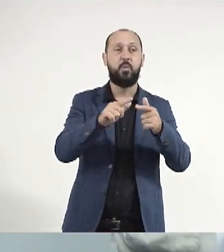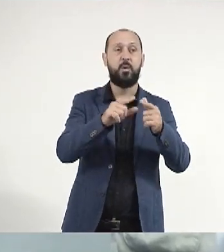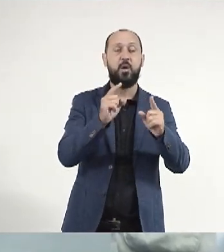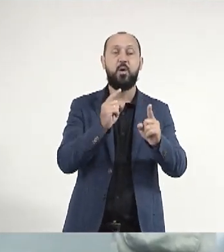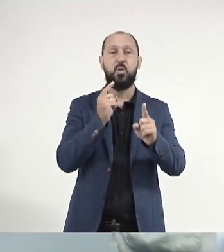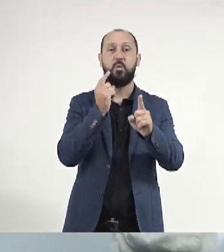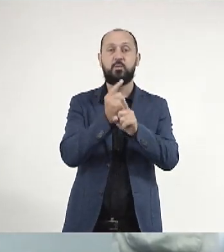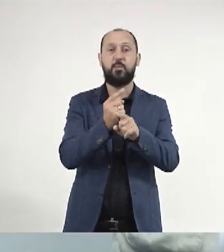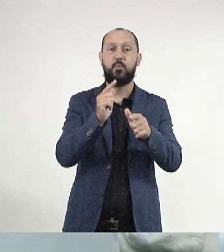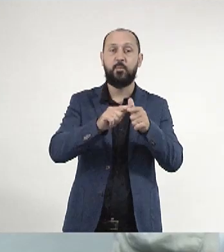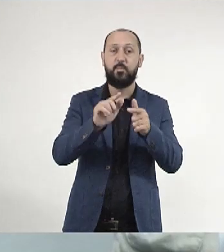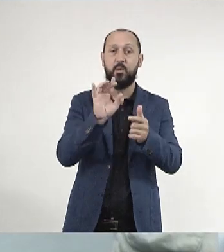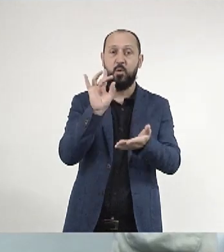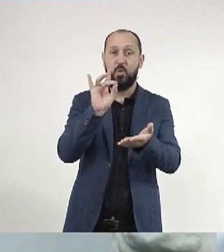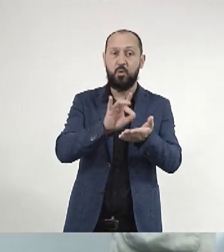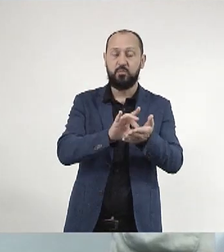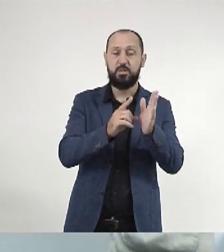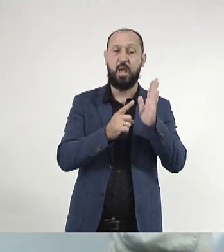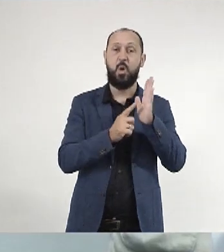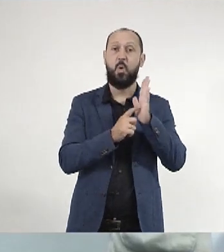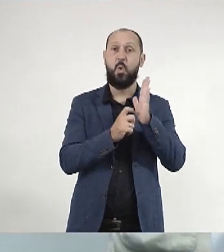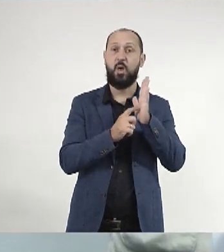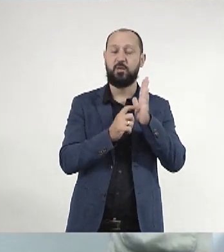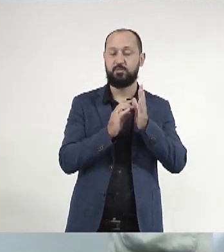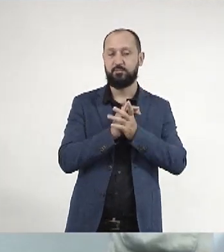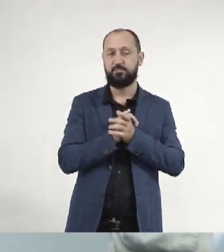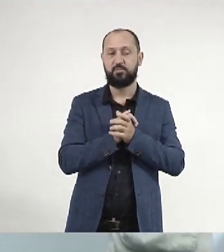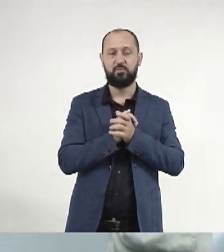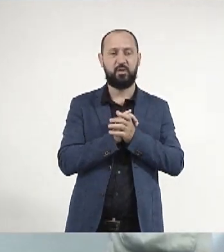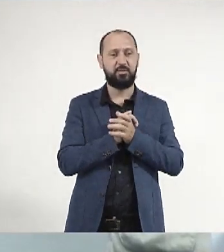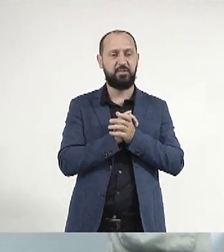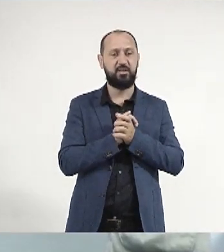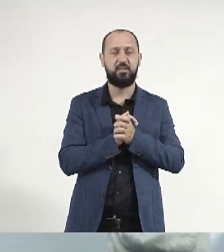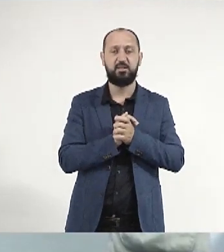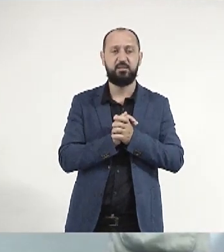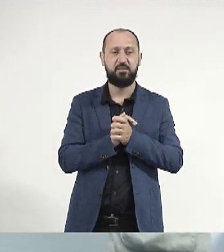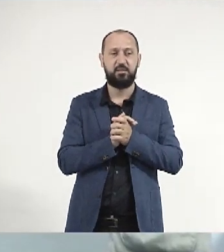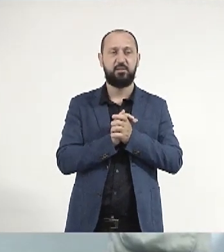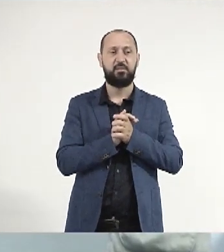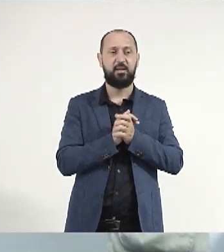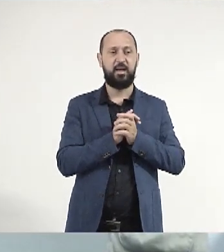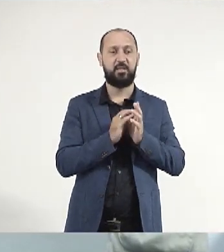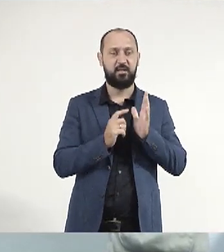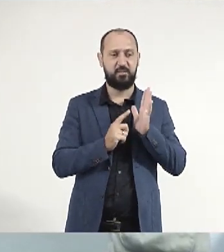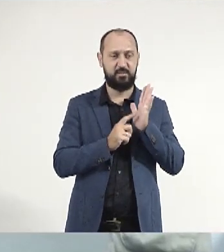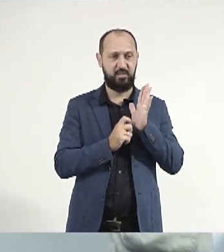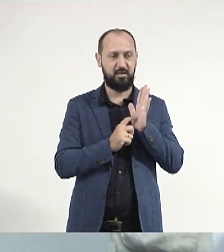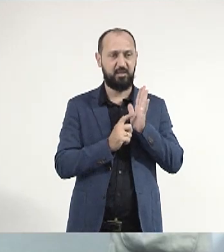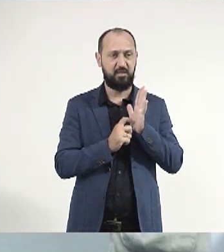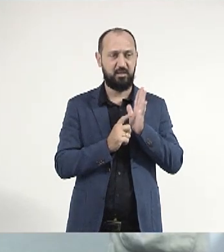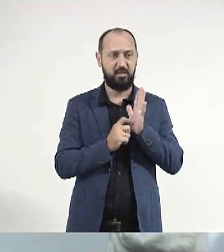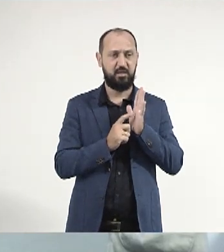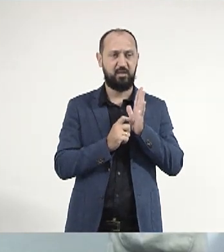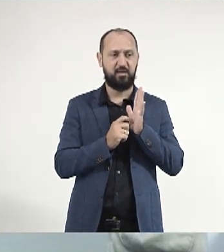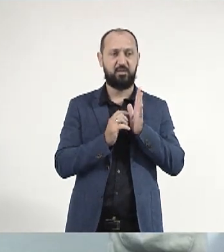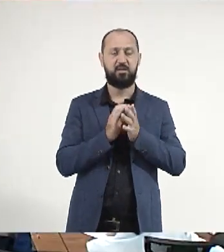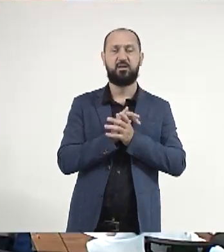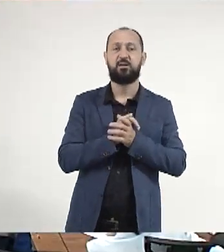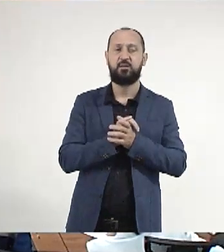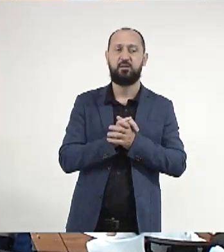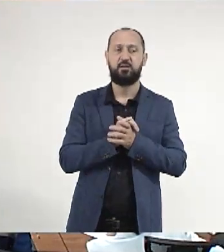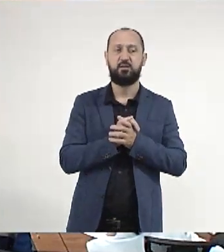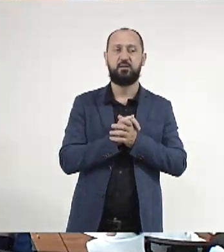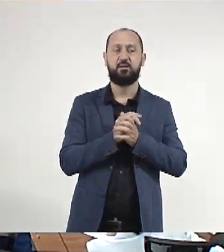solução para o caso concreto de Douradina, oferecendo uma permuta para uma invasão que é